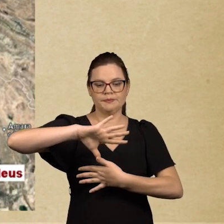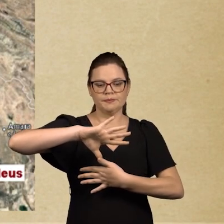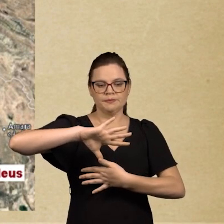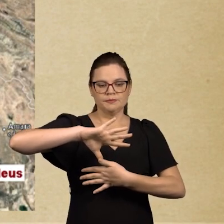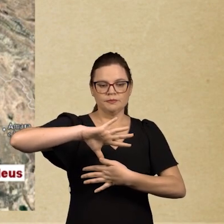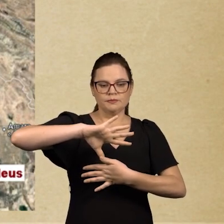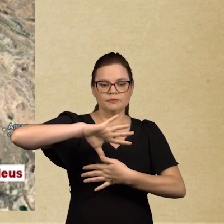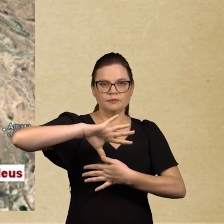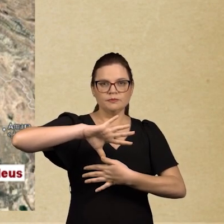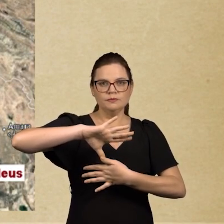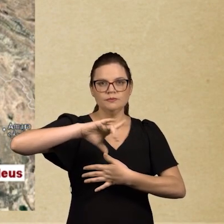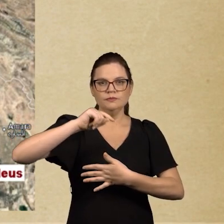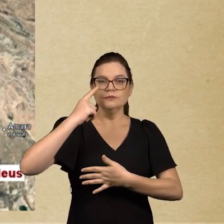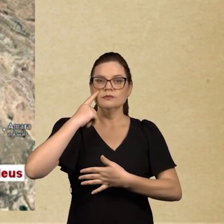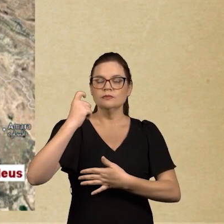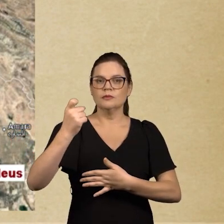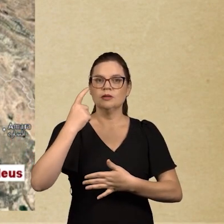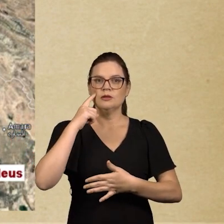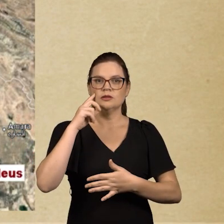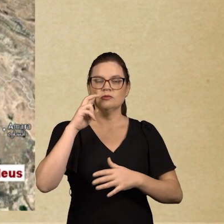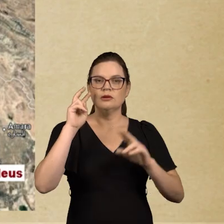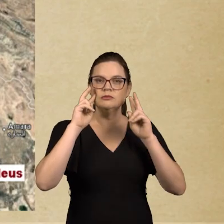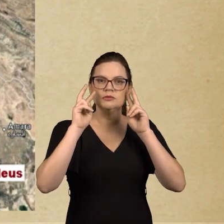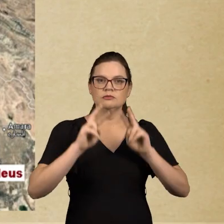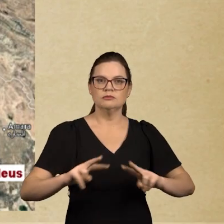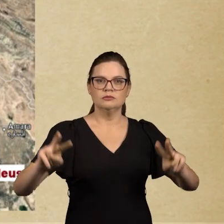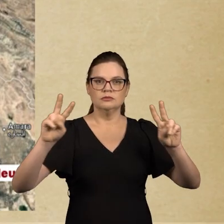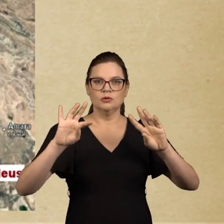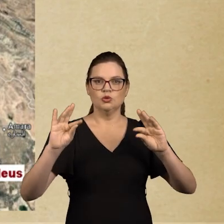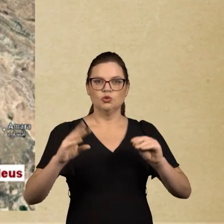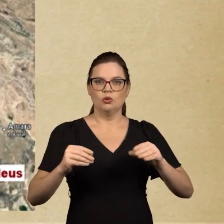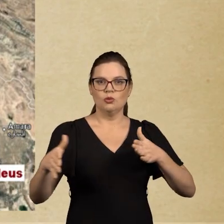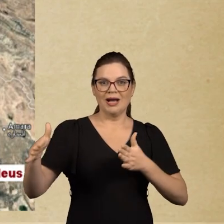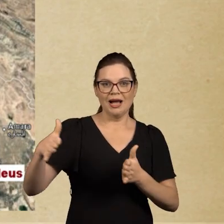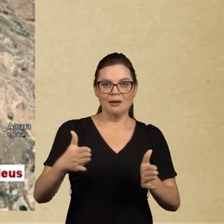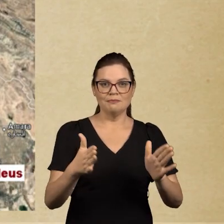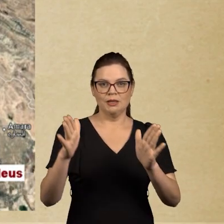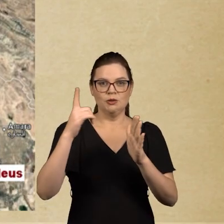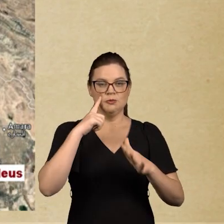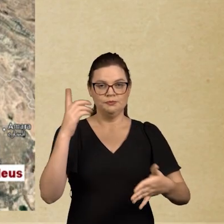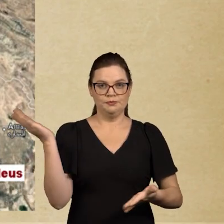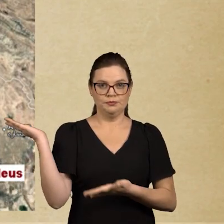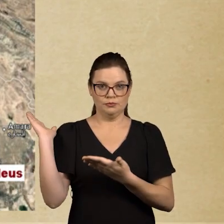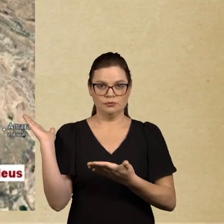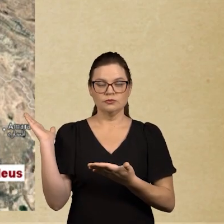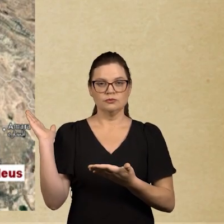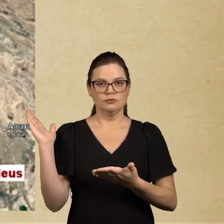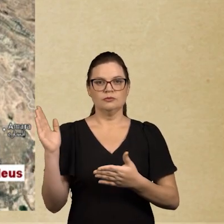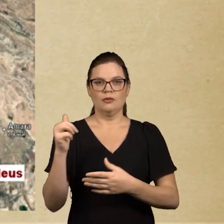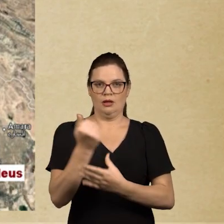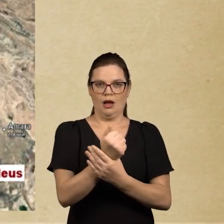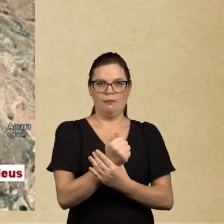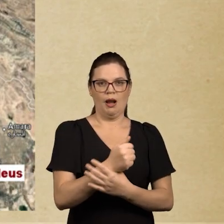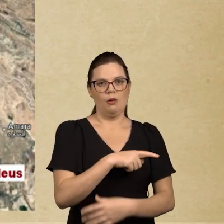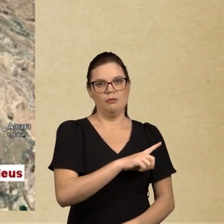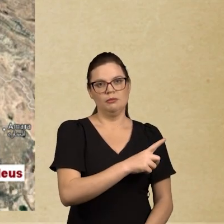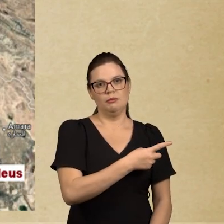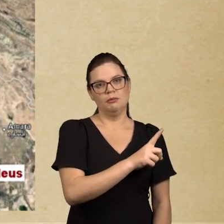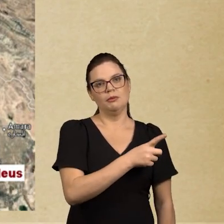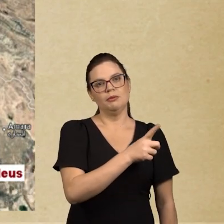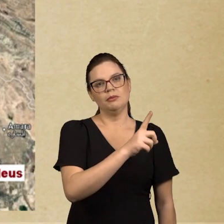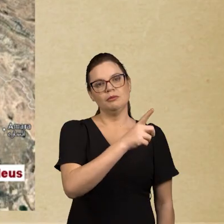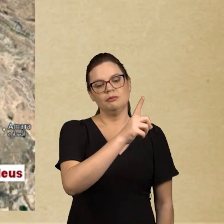nós vamos ver aqui todo esse trajeto, né, que Abraão ele faz, né? É interessante para você que está nos assistindo